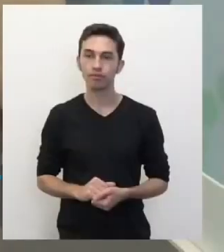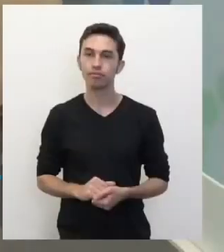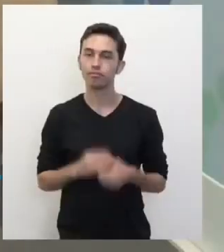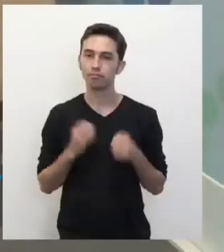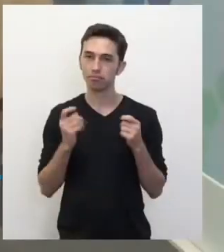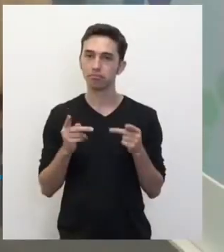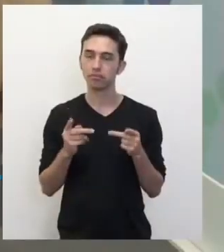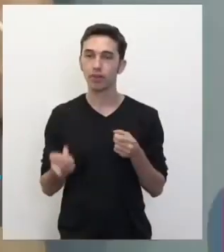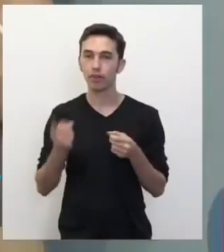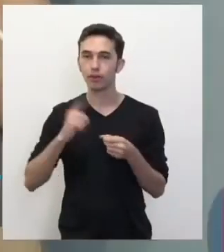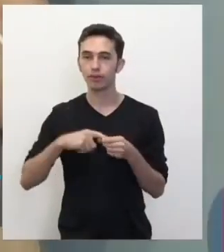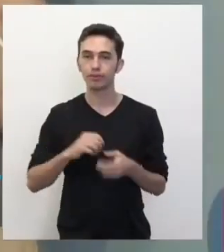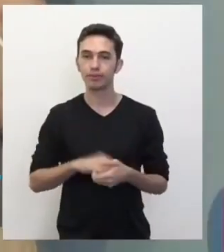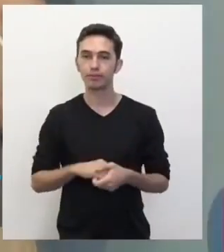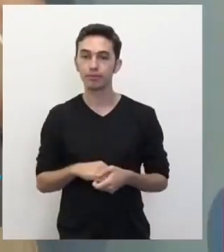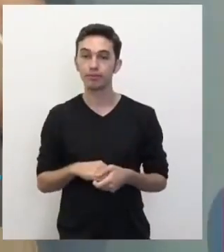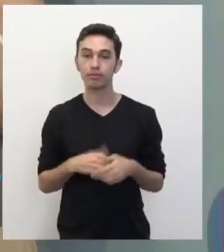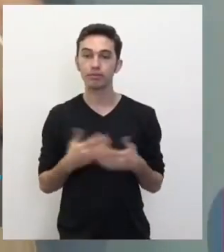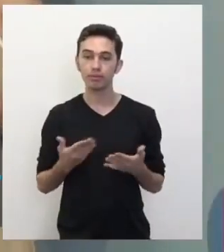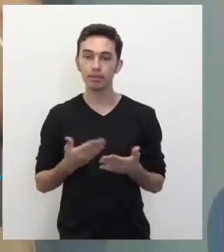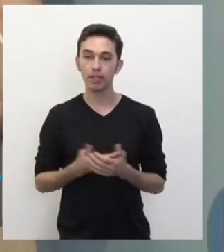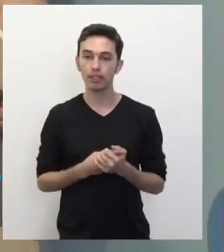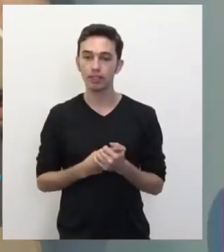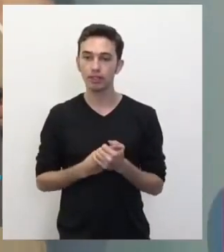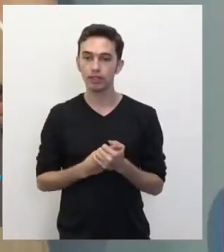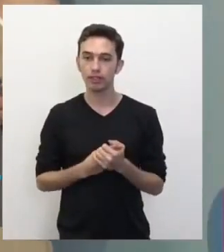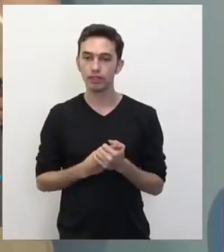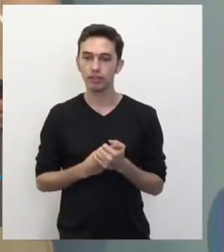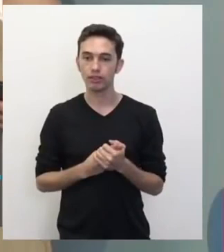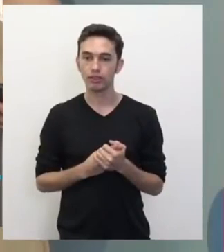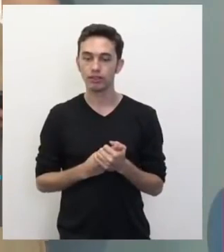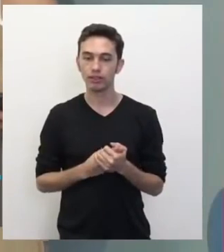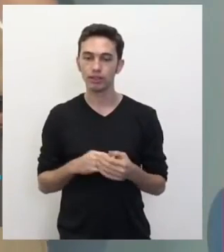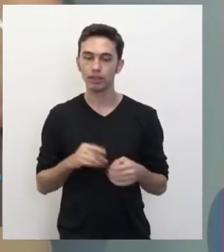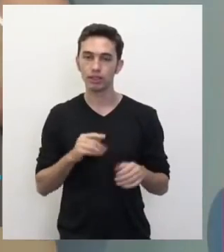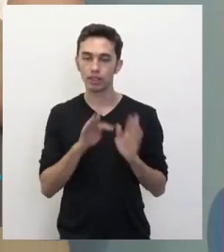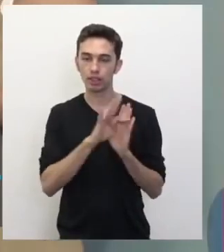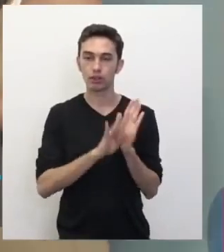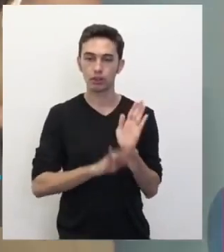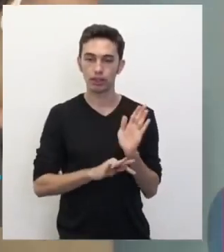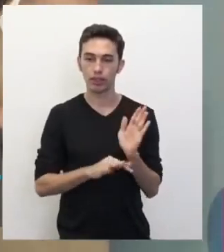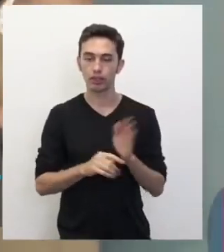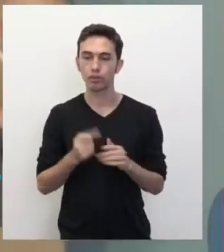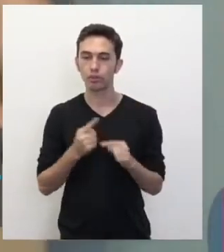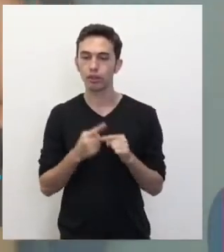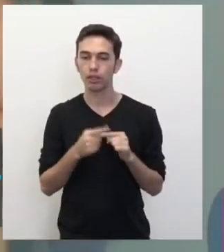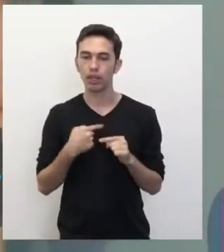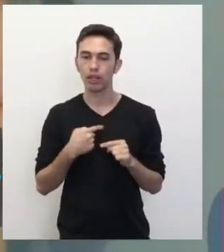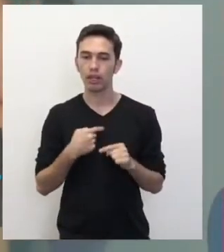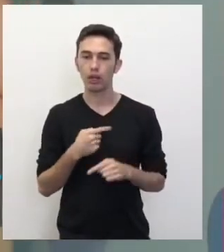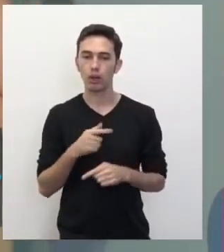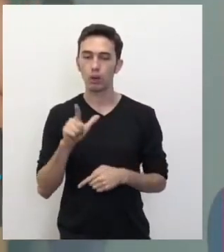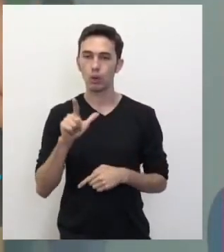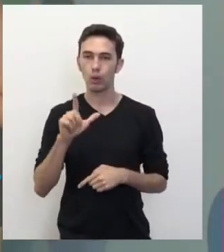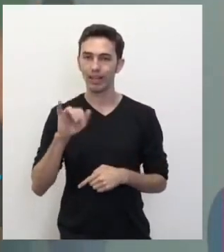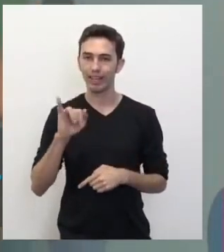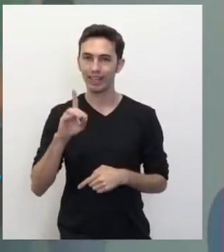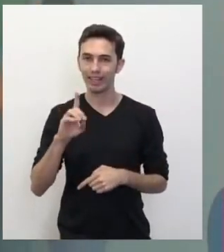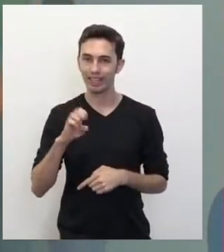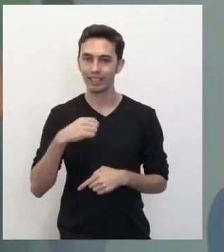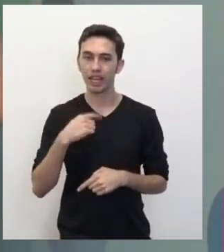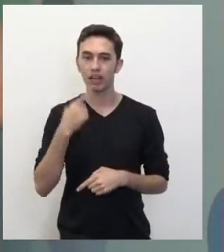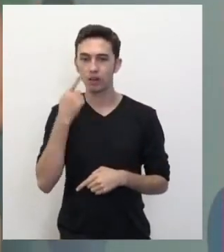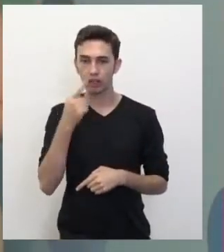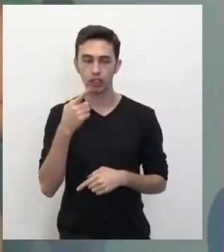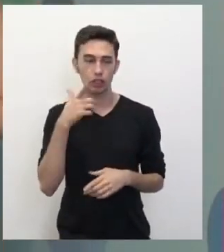Muito bem, voltamos. Então é o seguinte, ó, a gente deixou aí no texto, porque, como eu disse, o lead é onde a gente capta